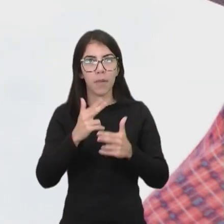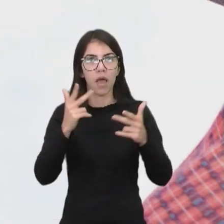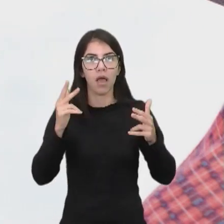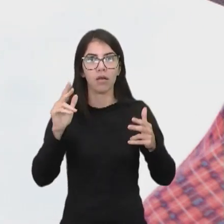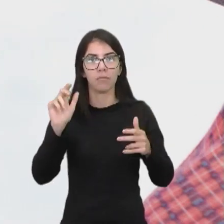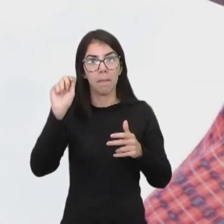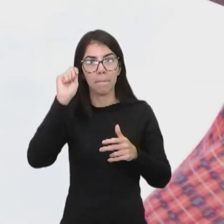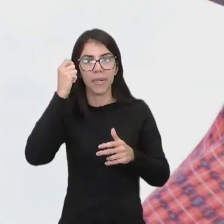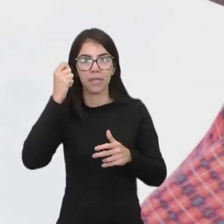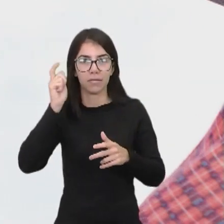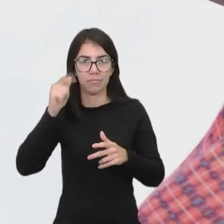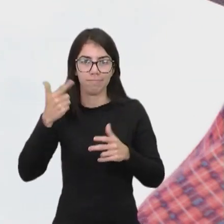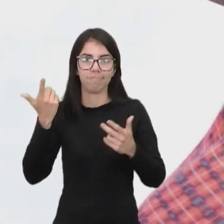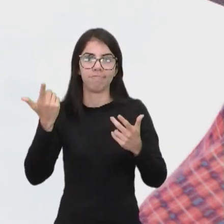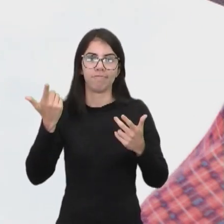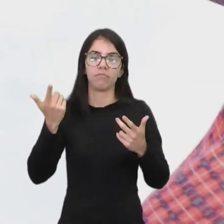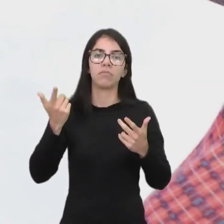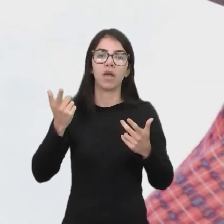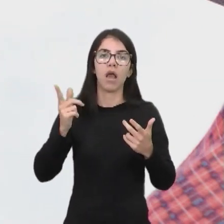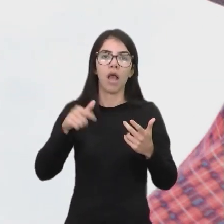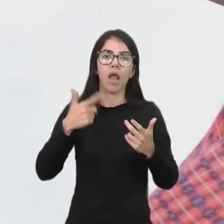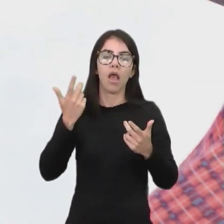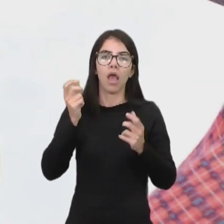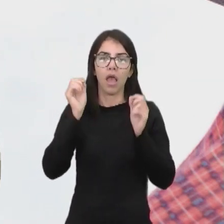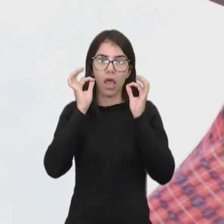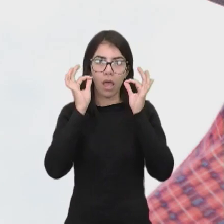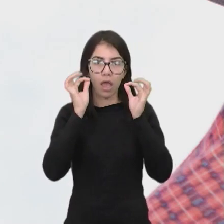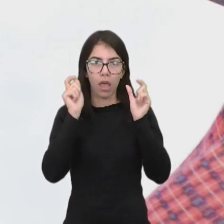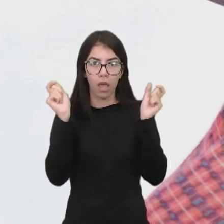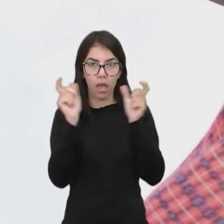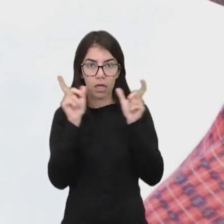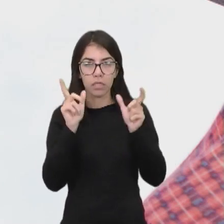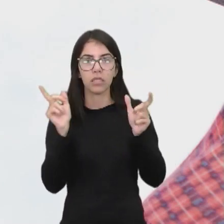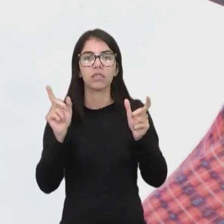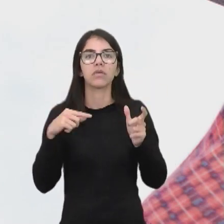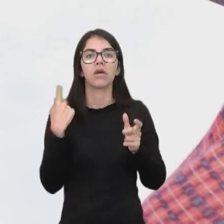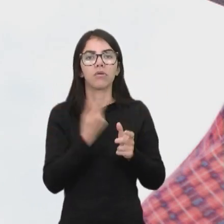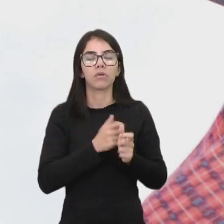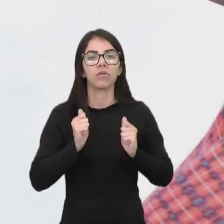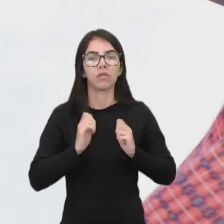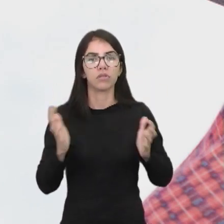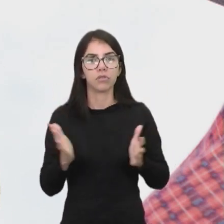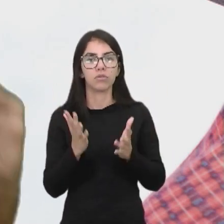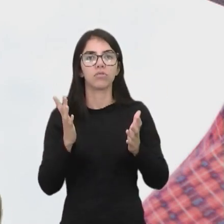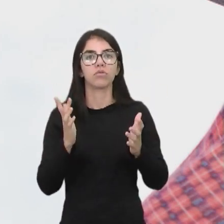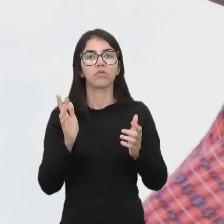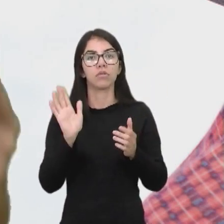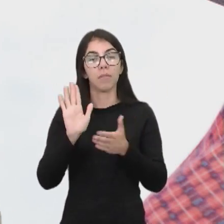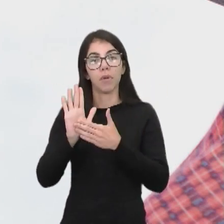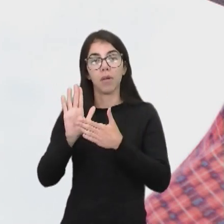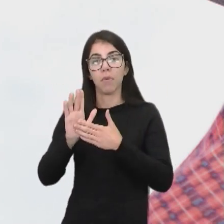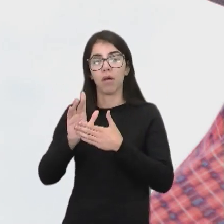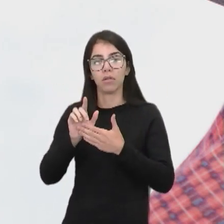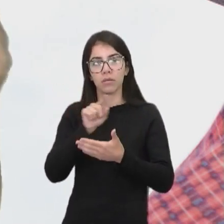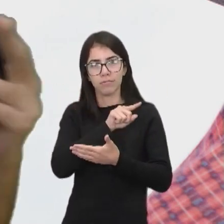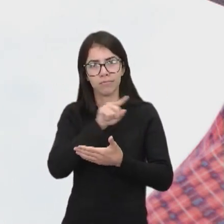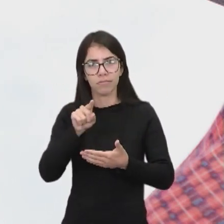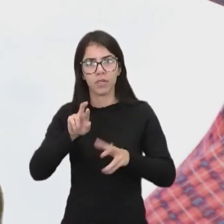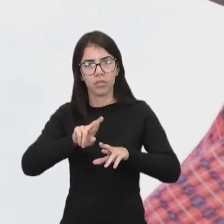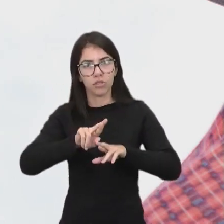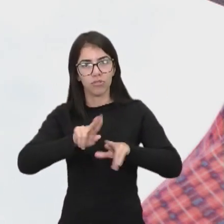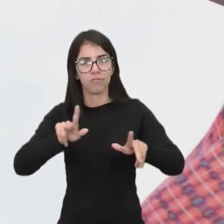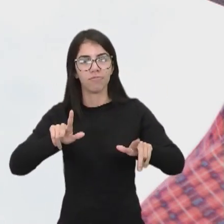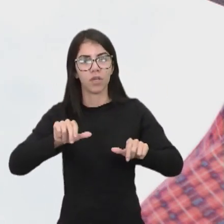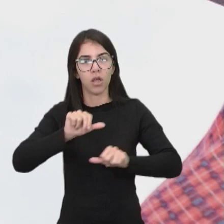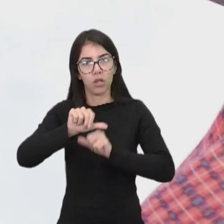até pejorativo. Então é esse tipo de atitude, é esse tipo de ideia de mudança, né, nas formas